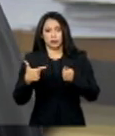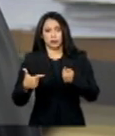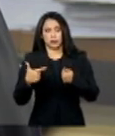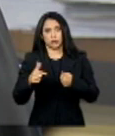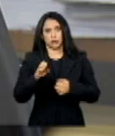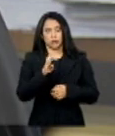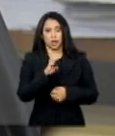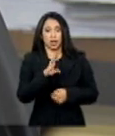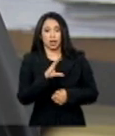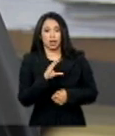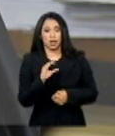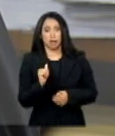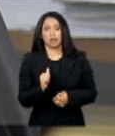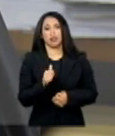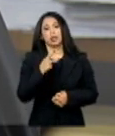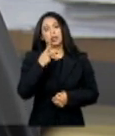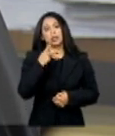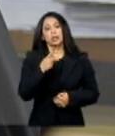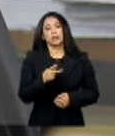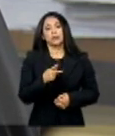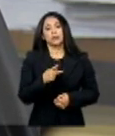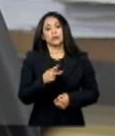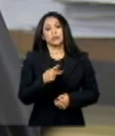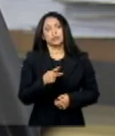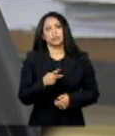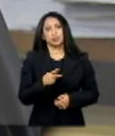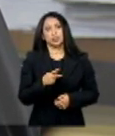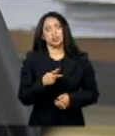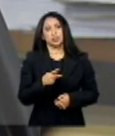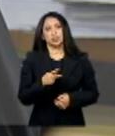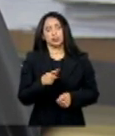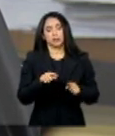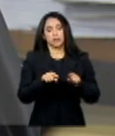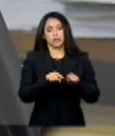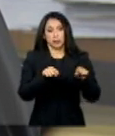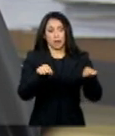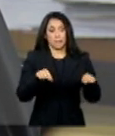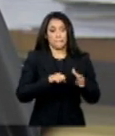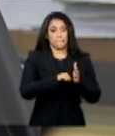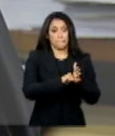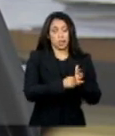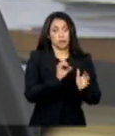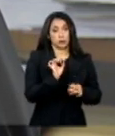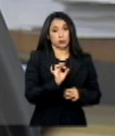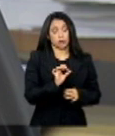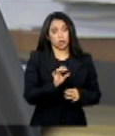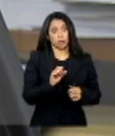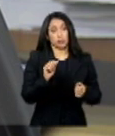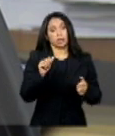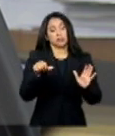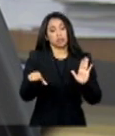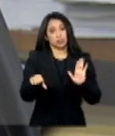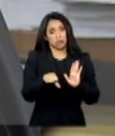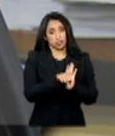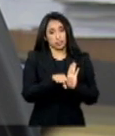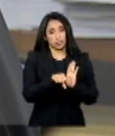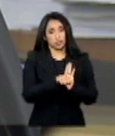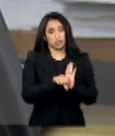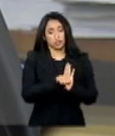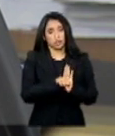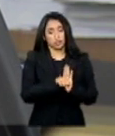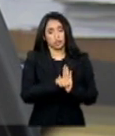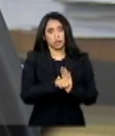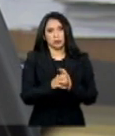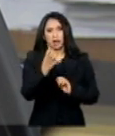redação a medida de internação só poderá ser aplicada quando tratar-se de ato infracional cometido mediante grave